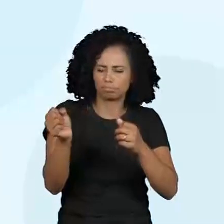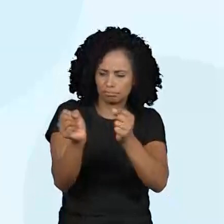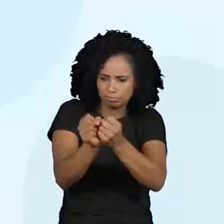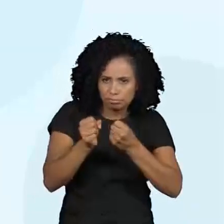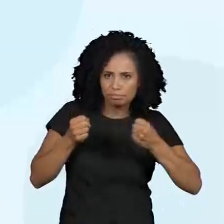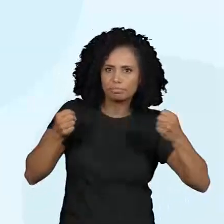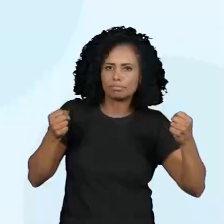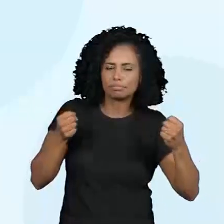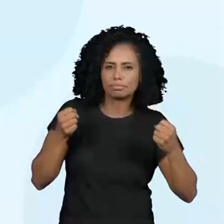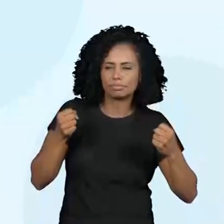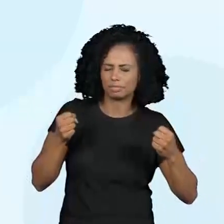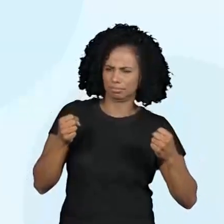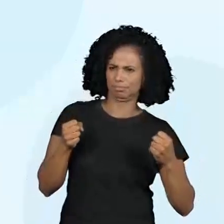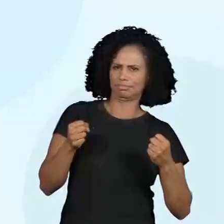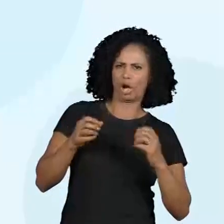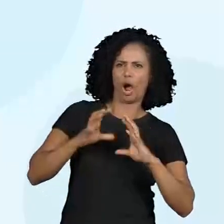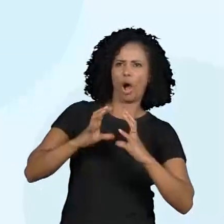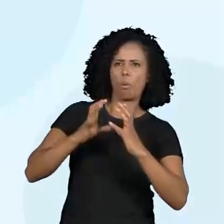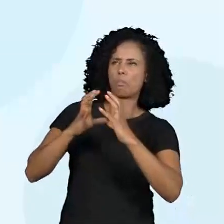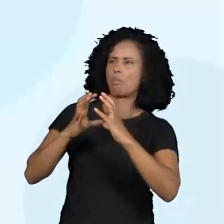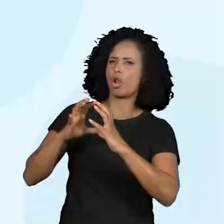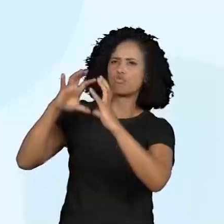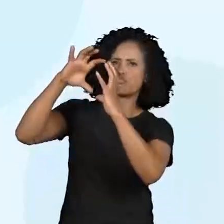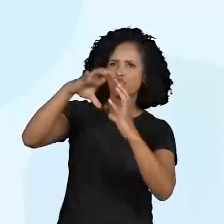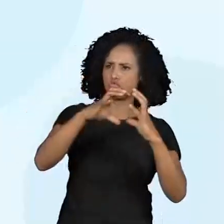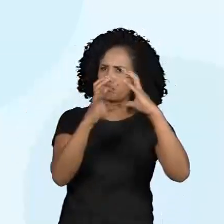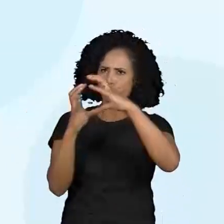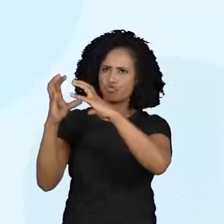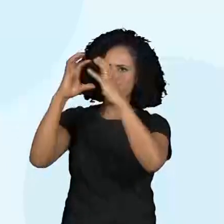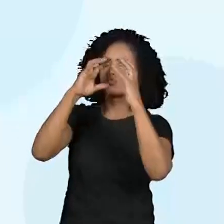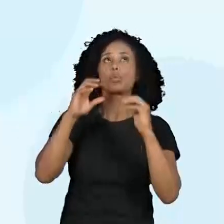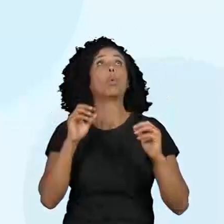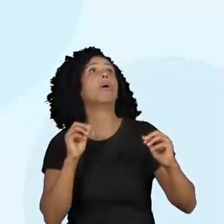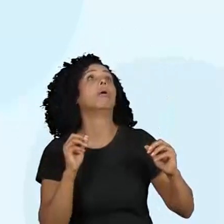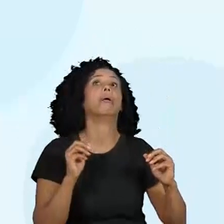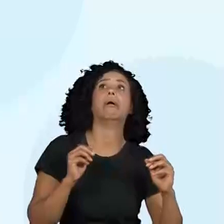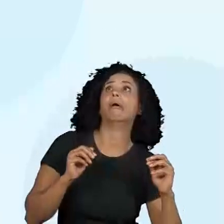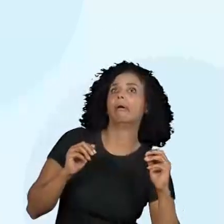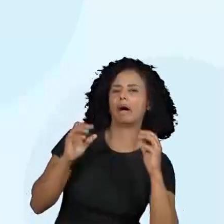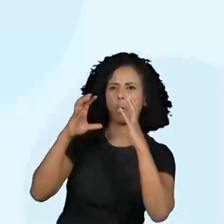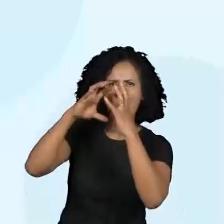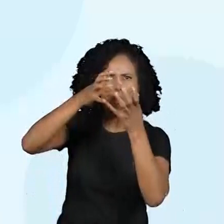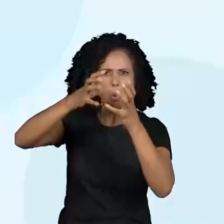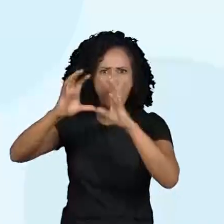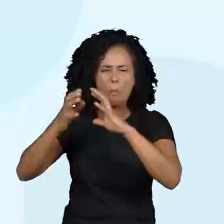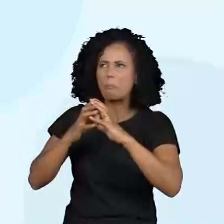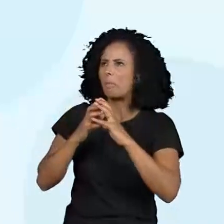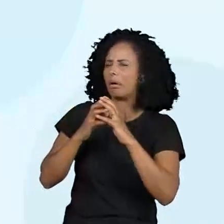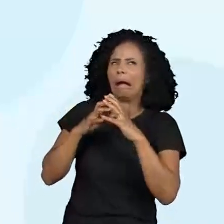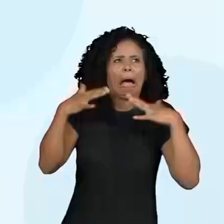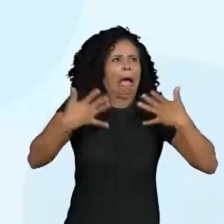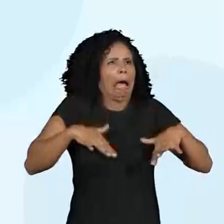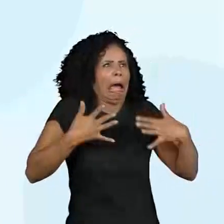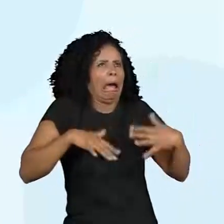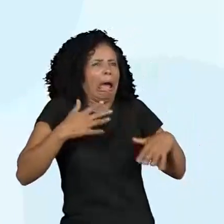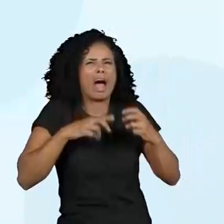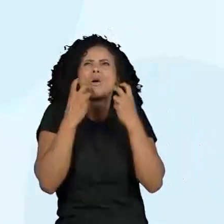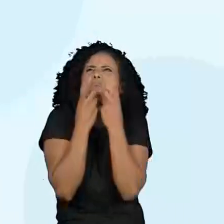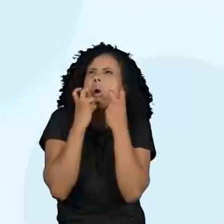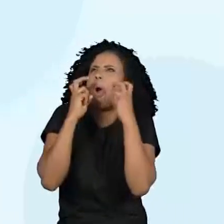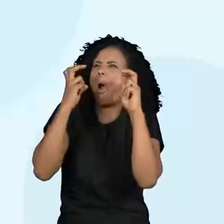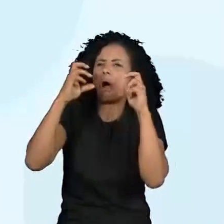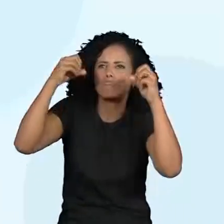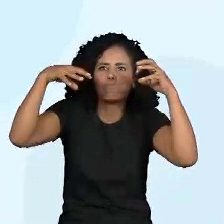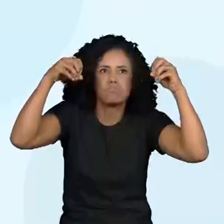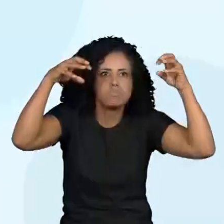uma bola voando sobre suas cabeças. Deram um grito e as luzes